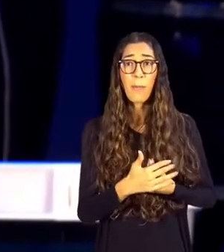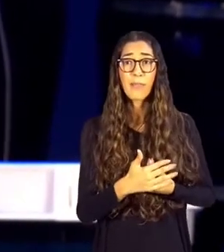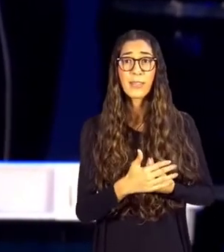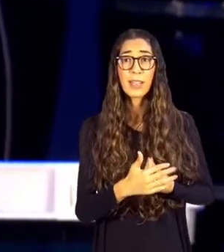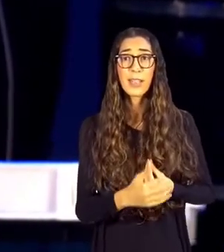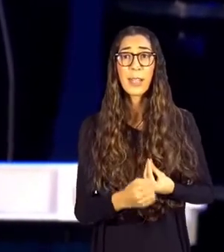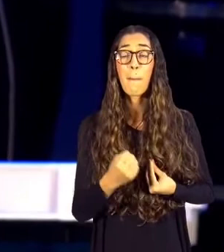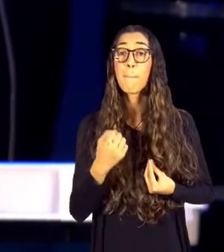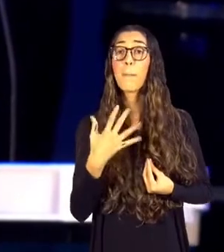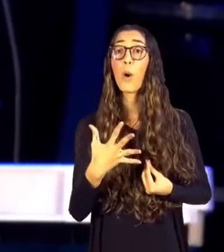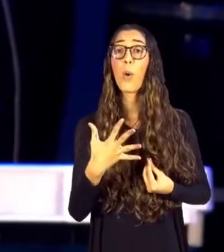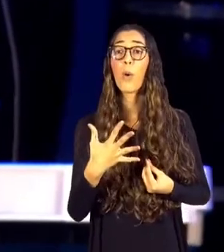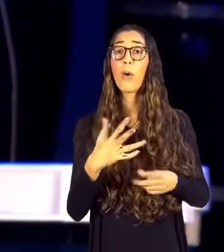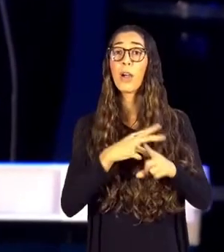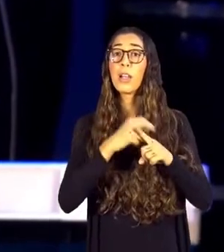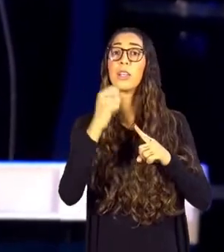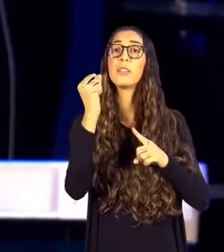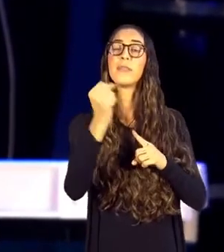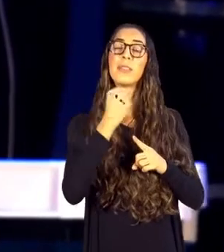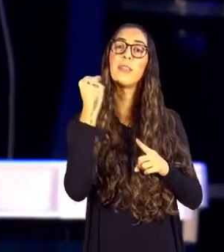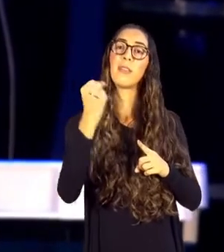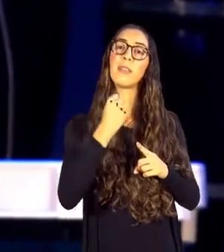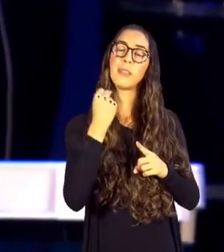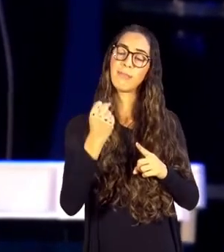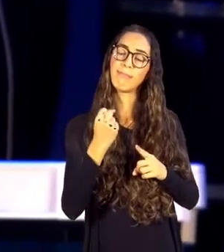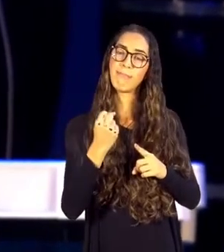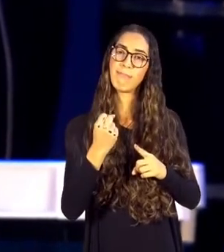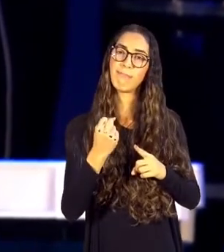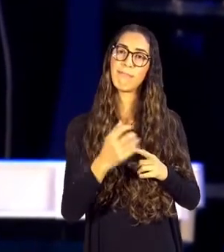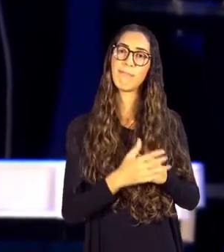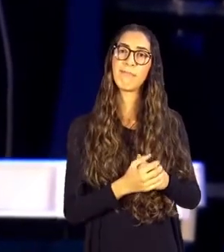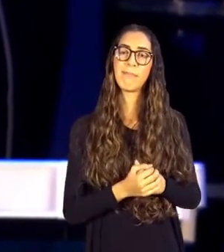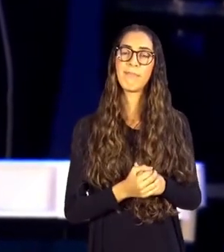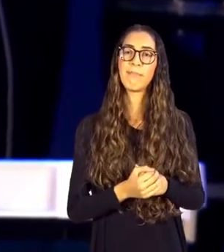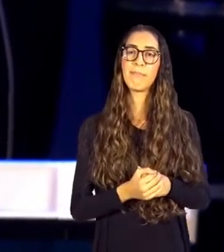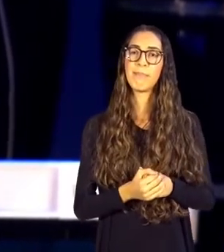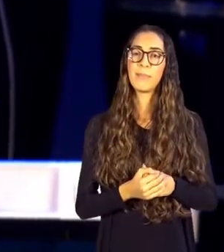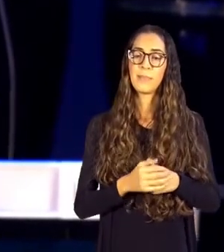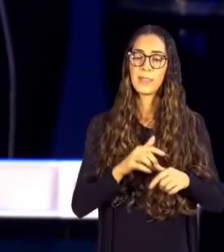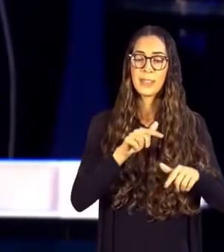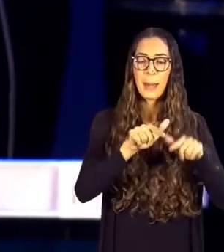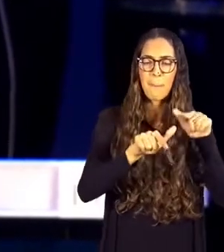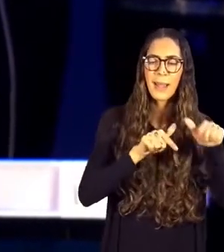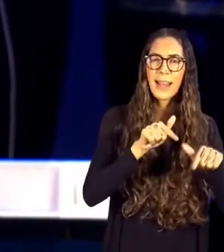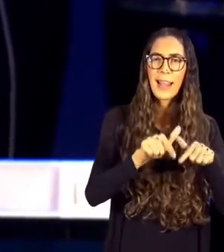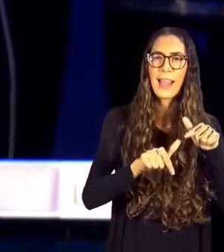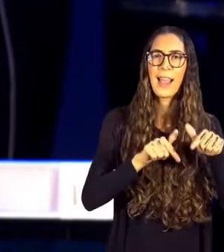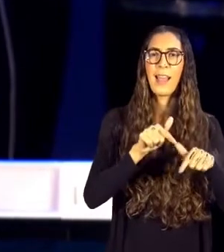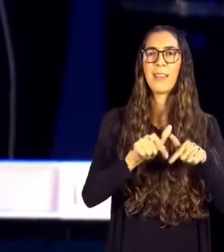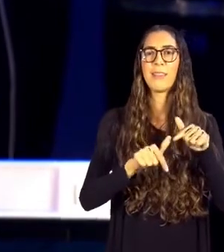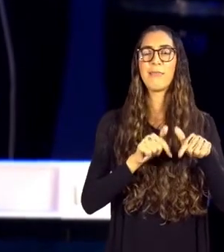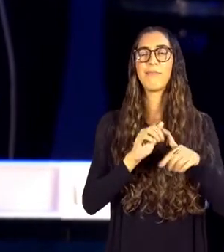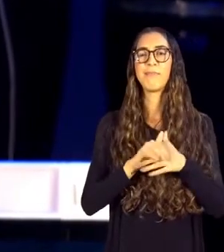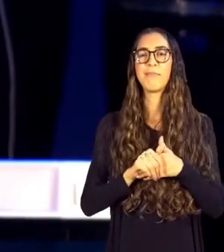lá, mais um que trabalhou, viveu, cresceu, morreu,